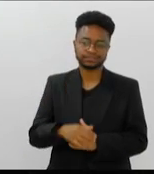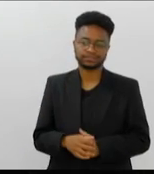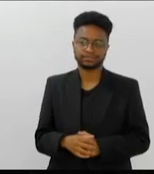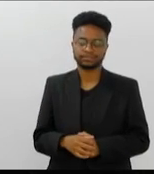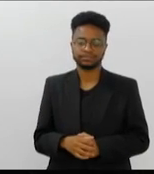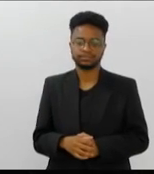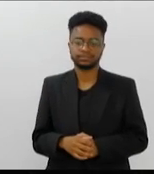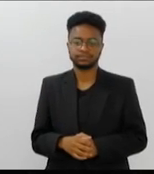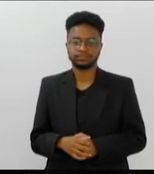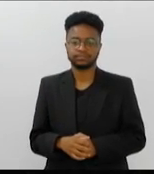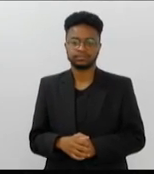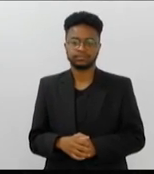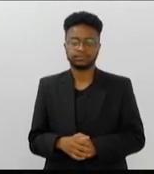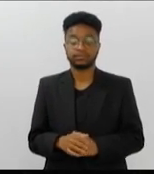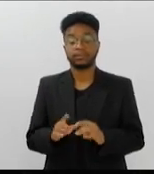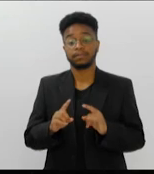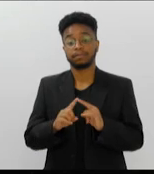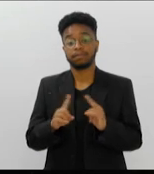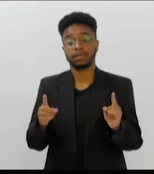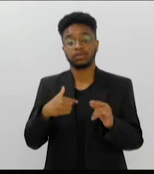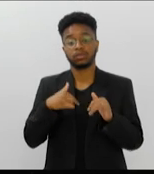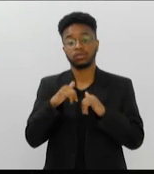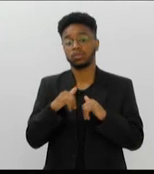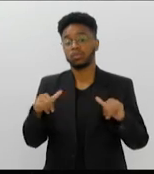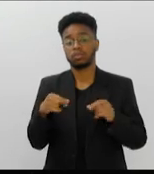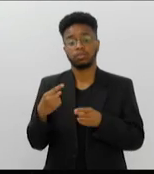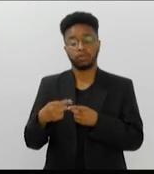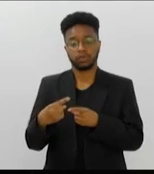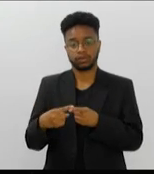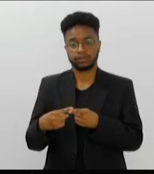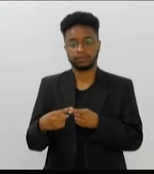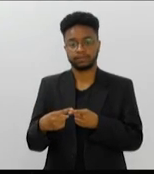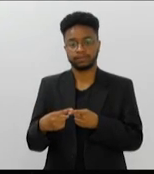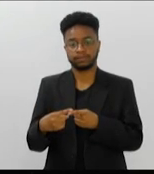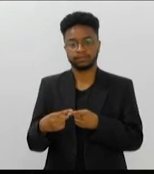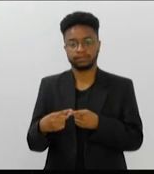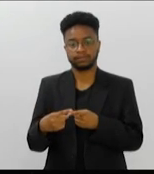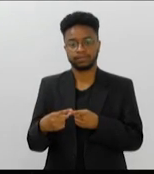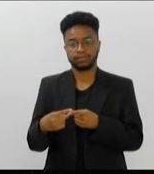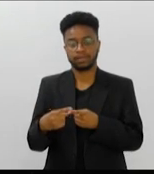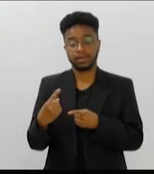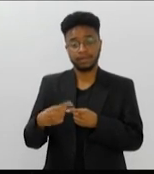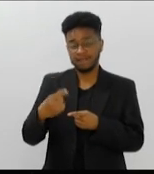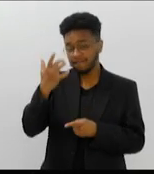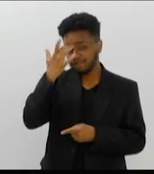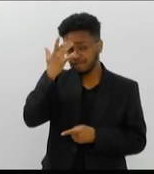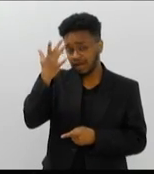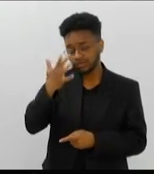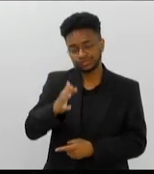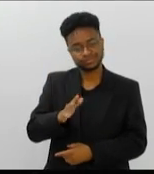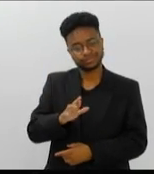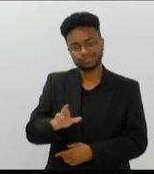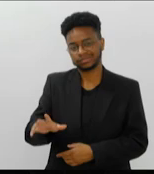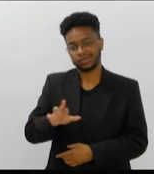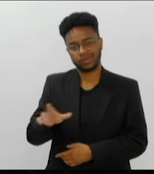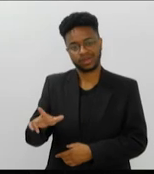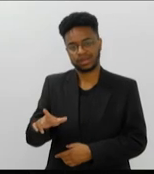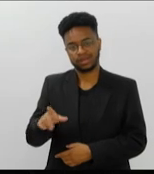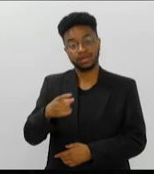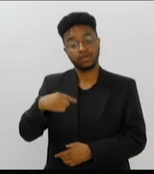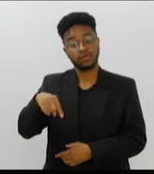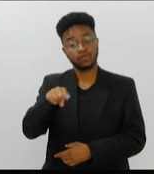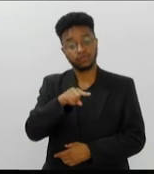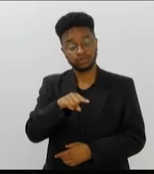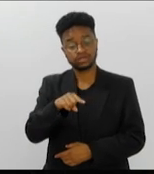Bom, mas estou dizendo isso porque não é fácil você ser empreendedor